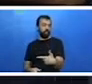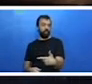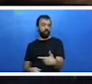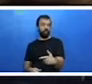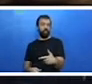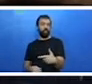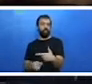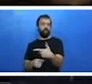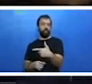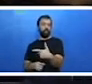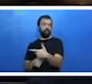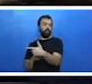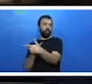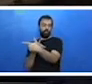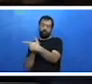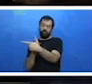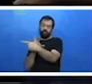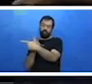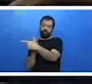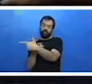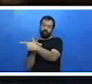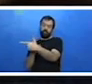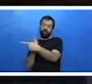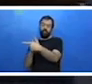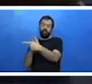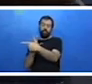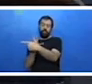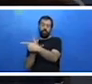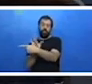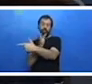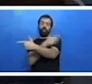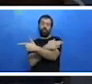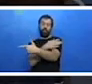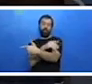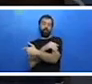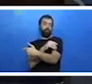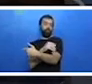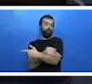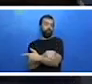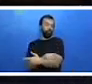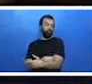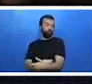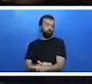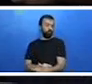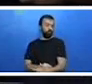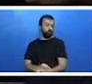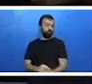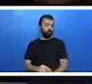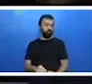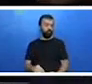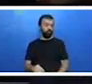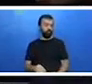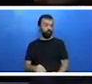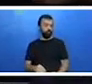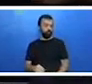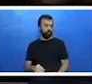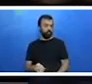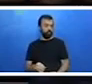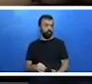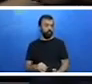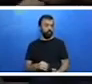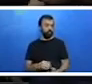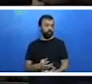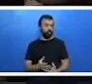uma casa. E o 27 inteiros. 2 inteiros e 7/10, 27